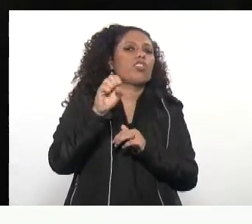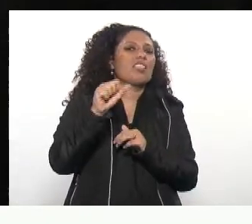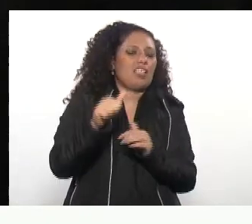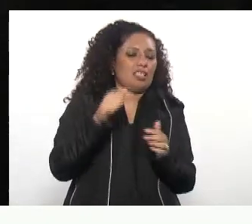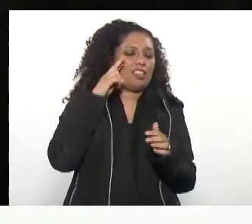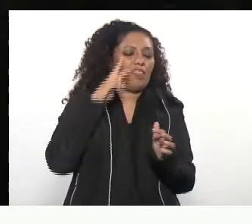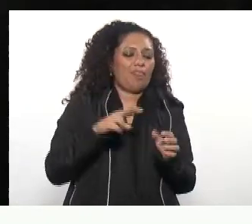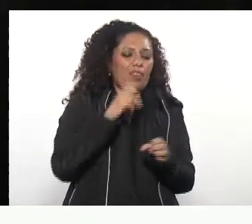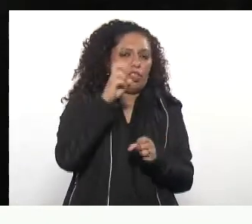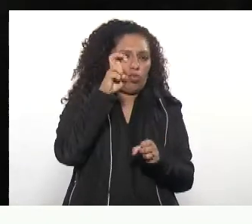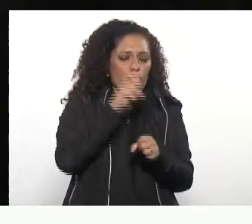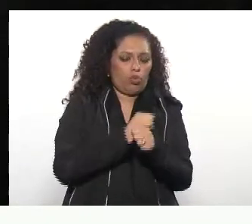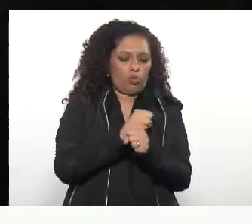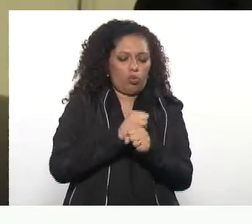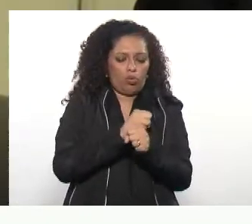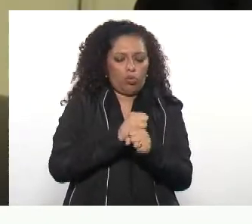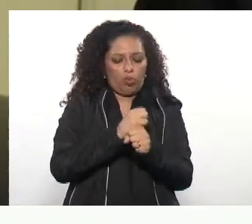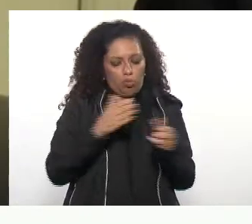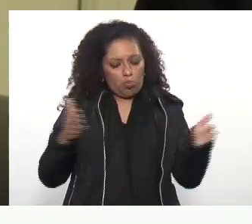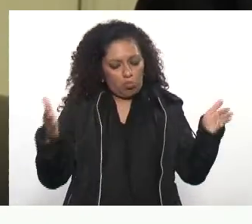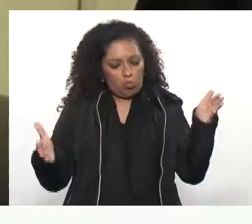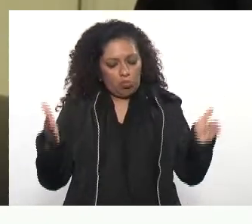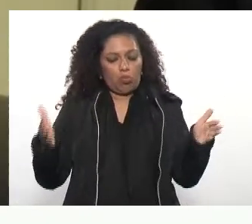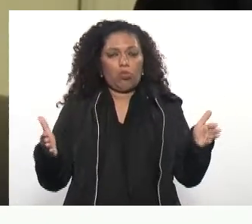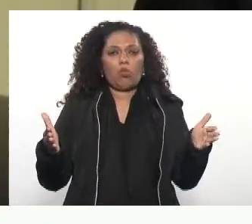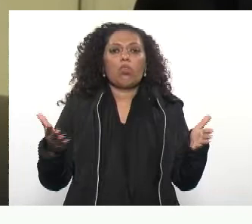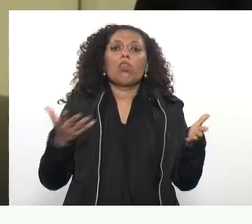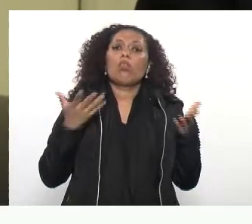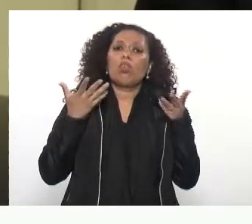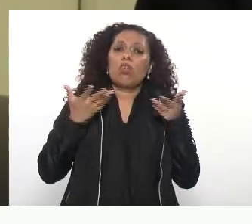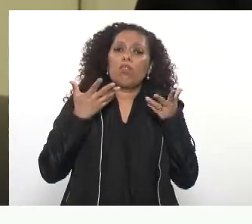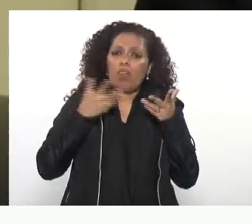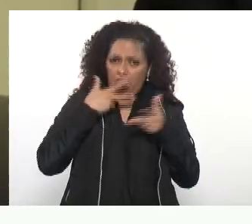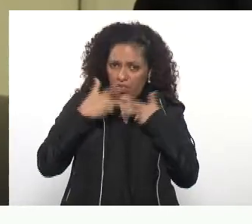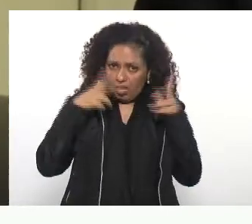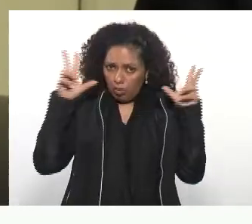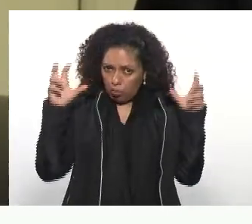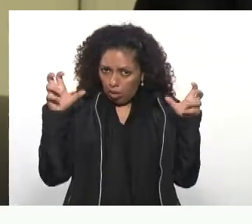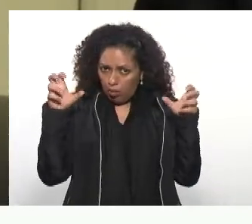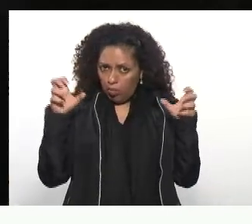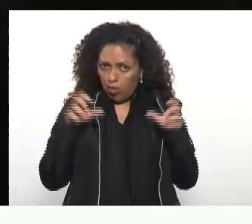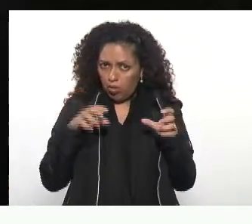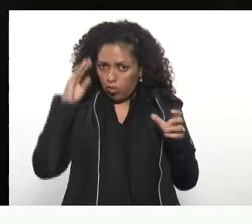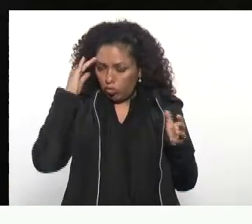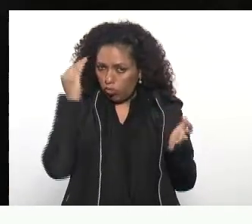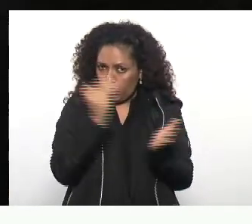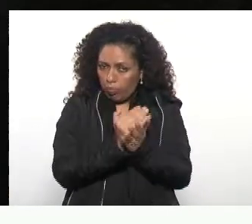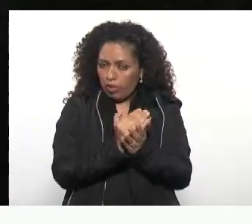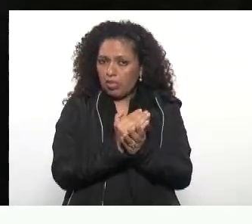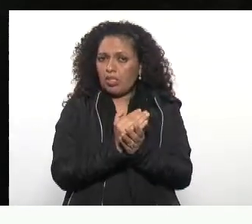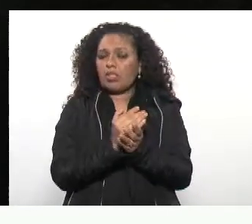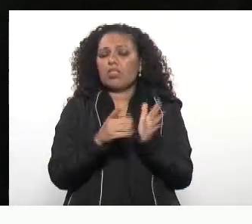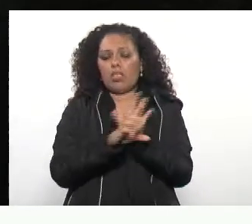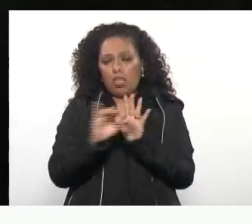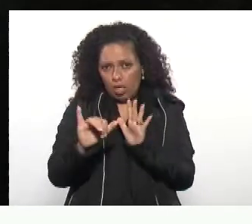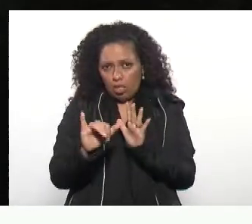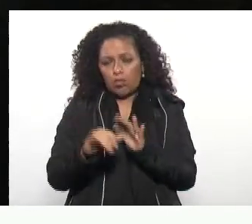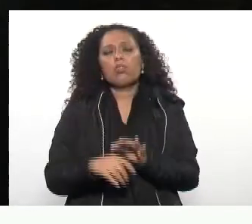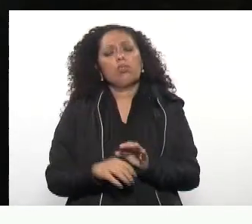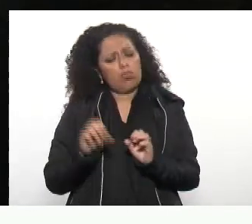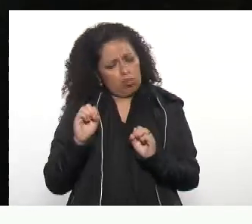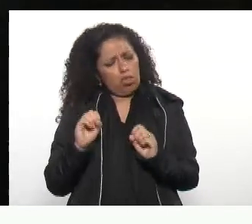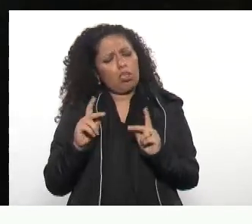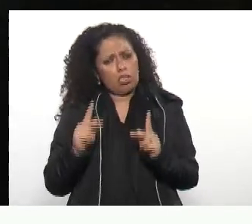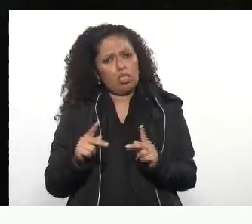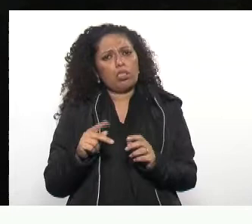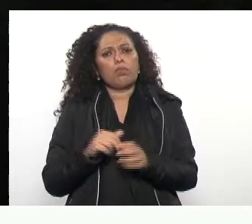quinquenal, vai pretende tratar desse assunto para o cumprimento da legislação. Lei.